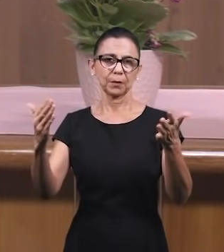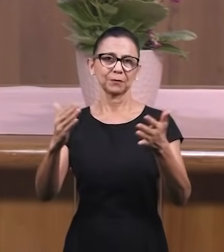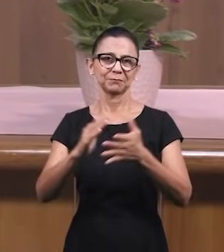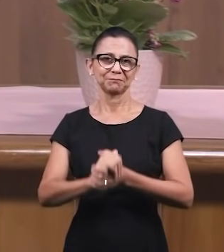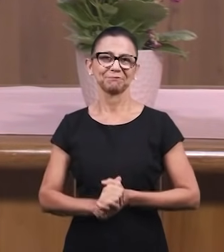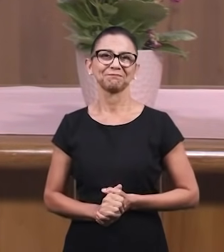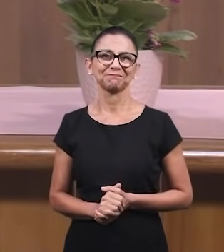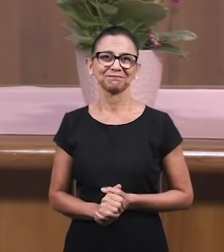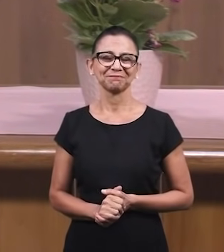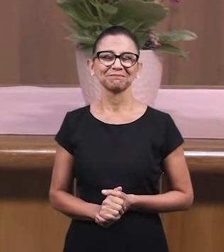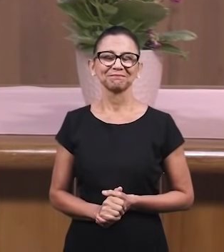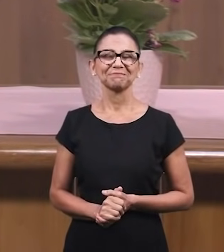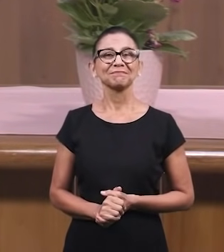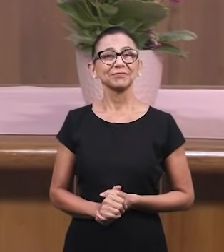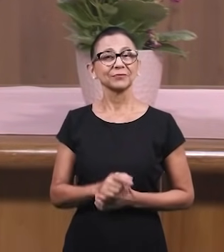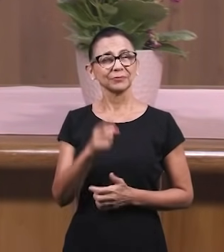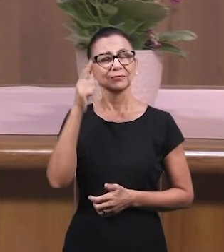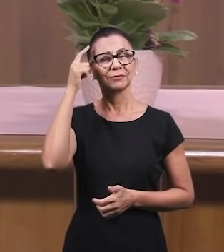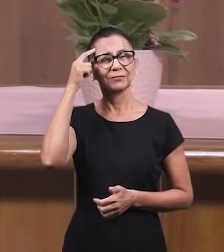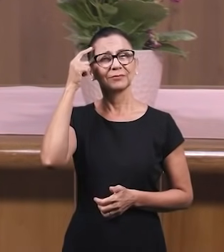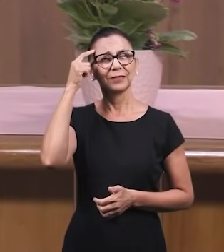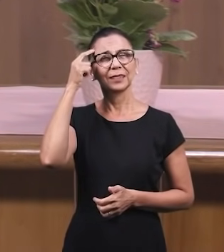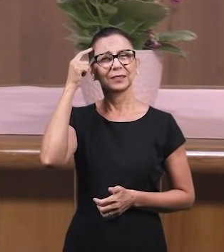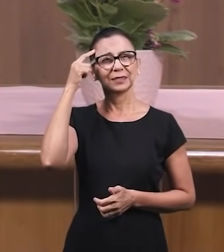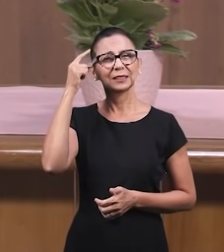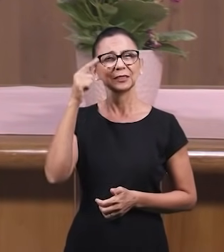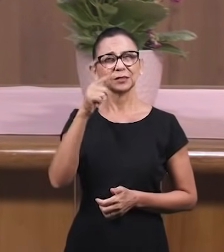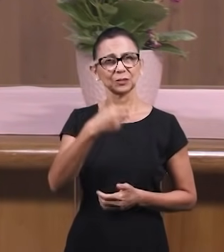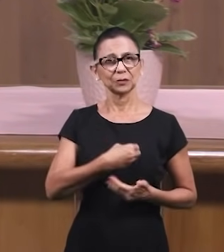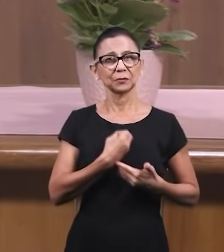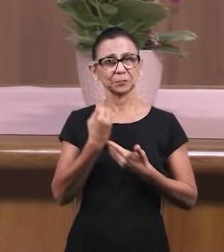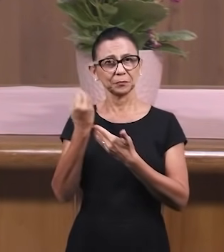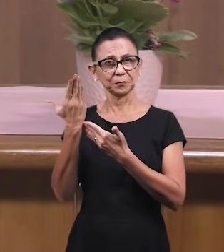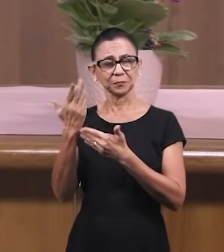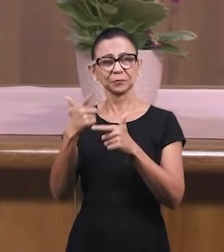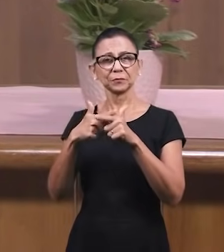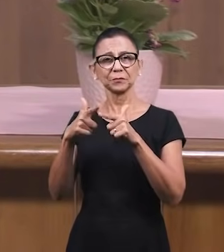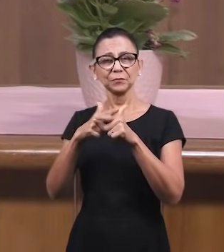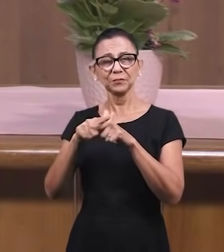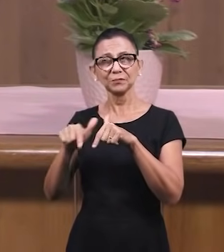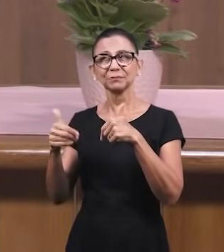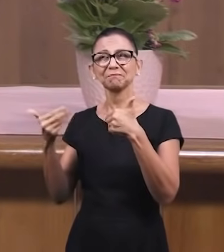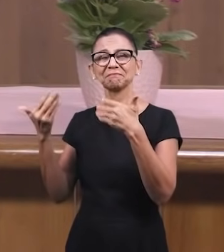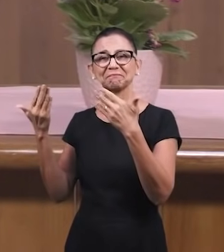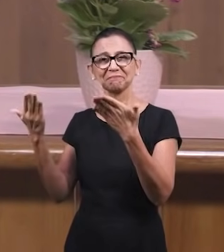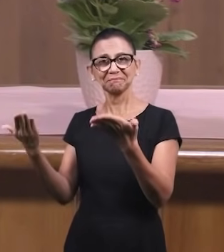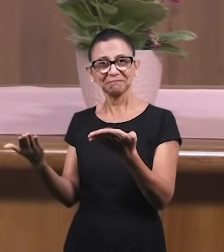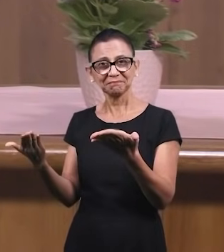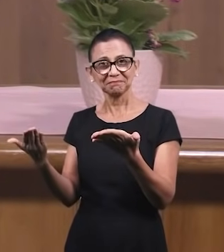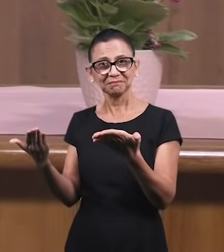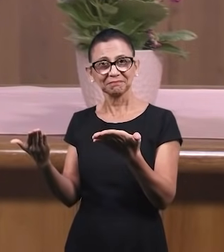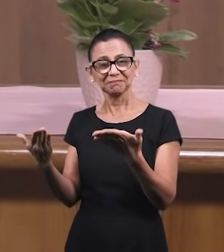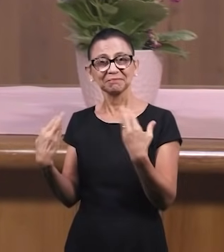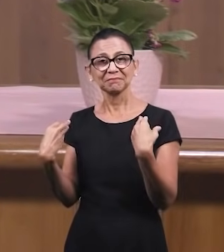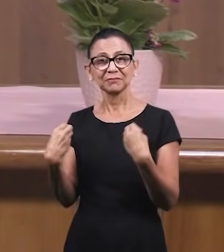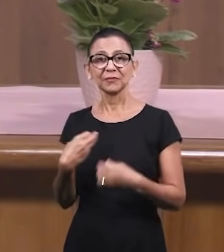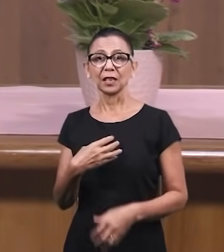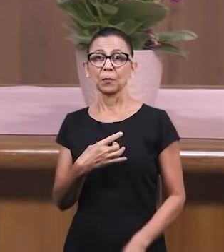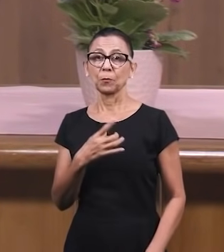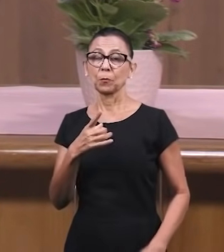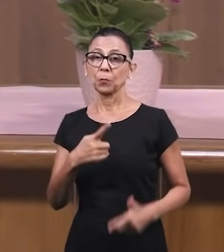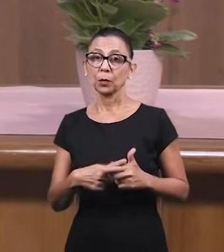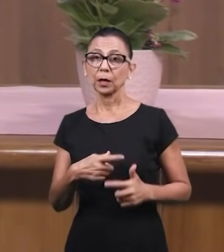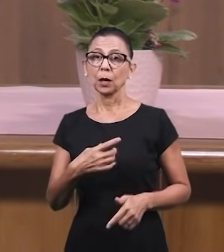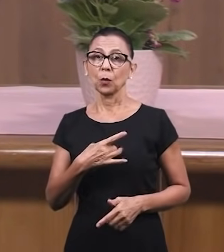vida. Esteja a meditar nisso, a pensar nisso e a se entregar ao Senhor neste momento para que o medo